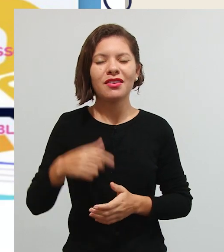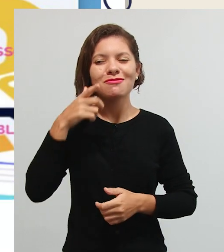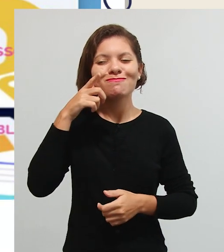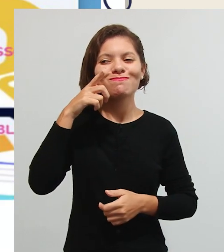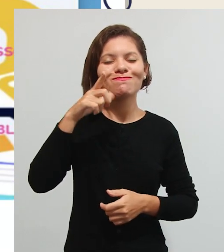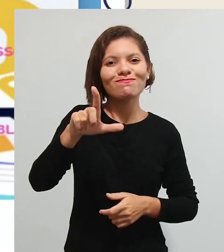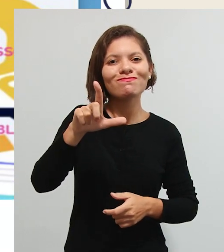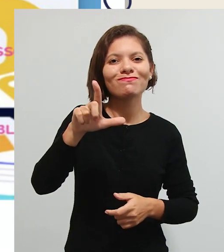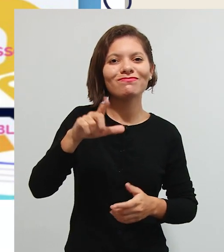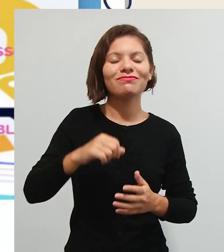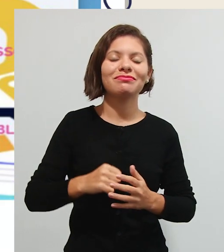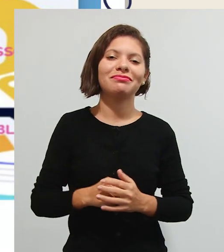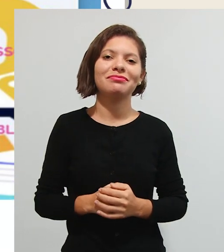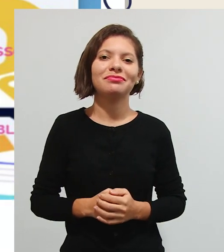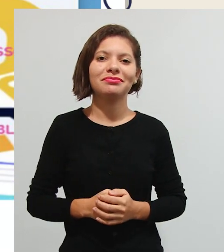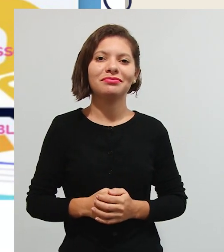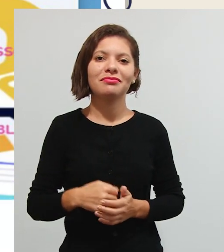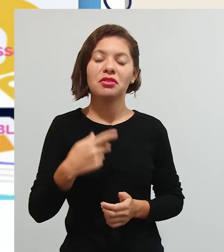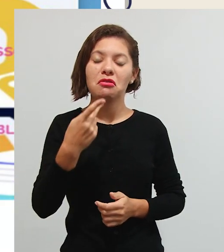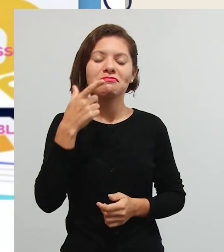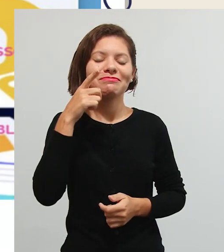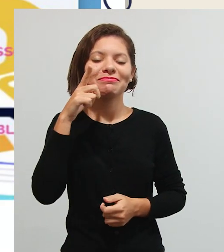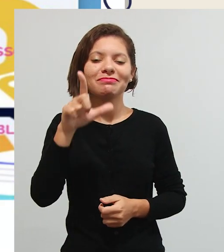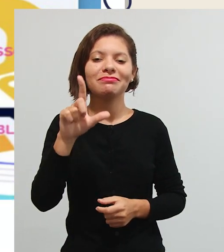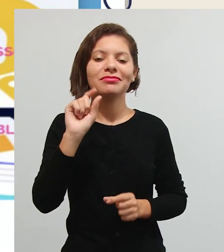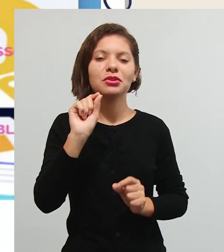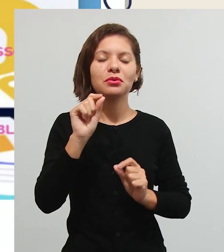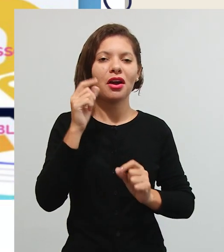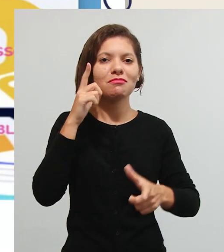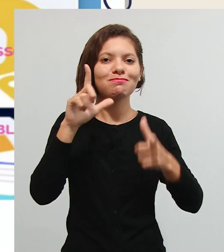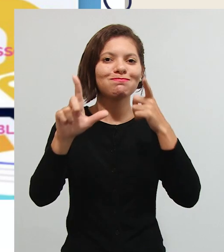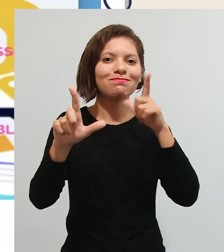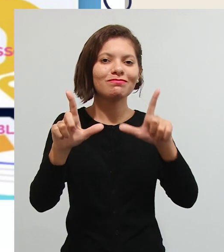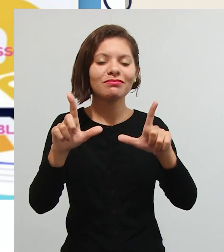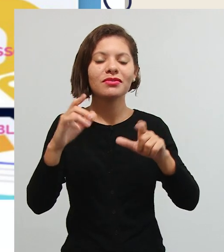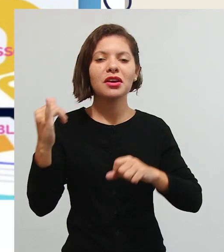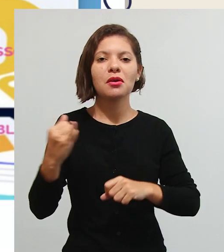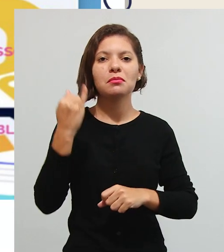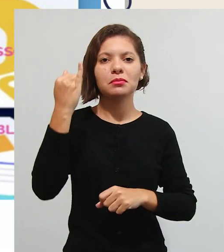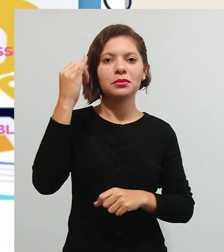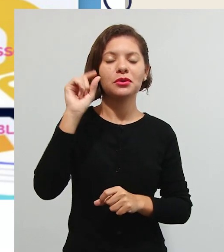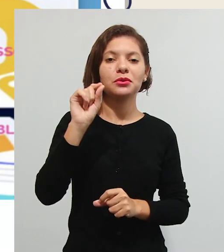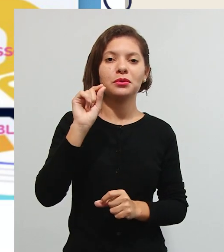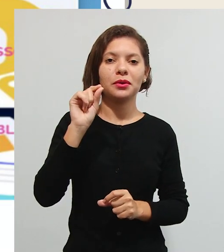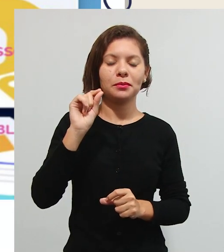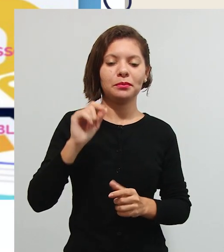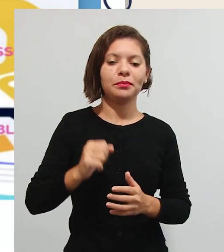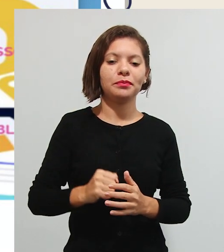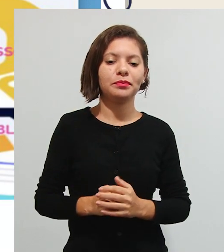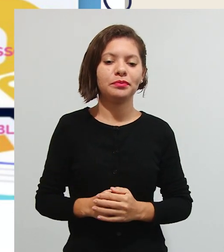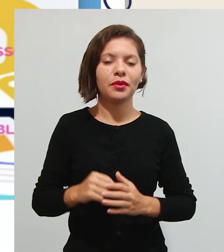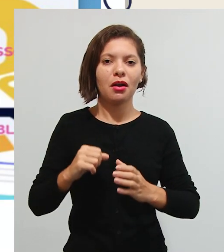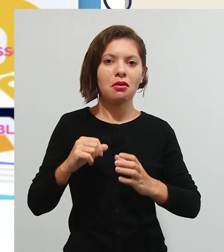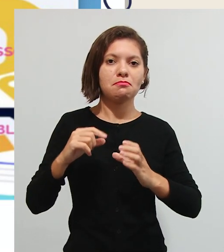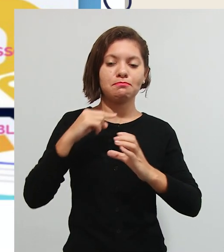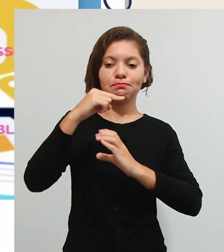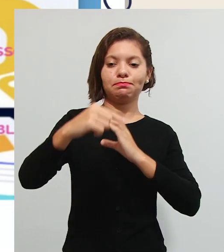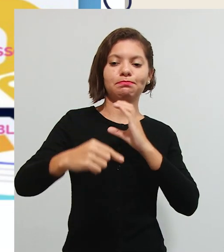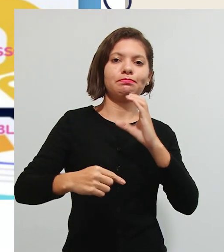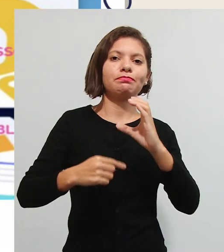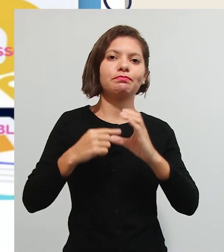Thinking, para que você pense com e você faça com, intervenha com e não intervenha para,